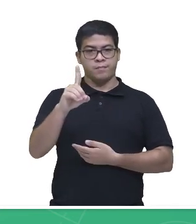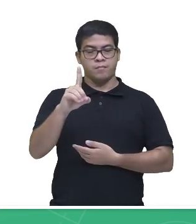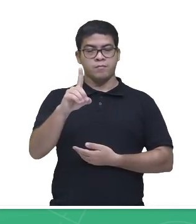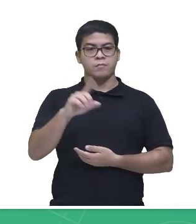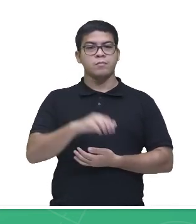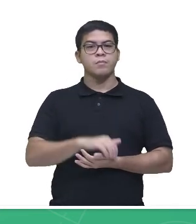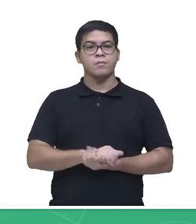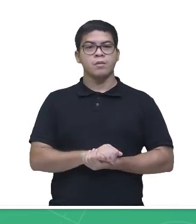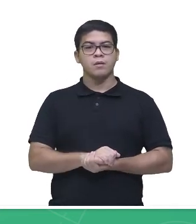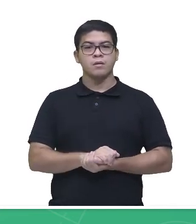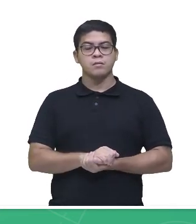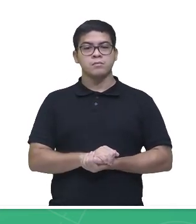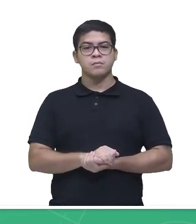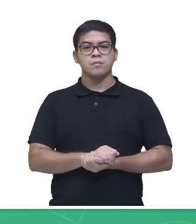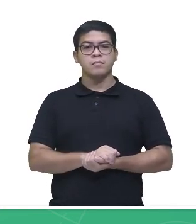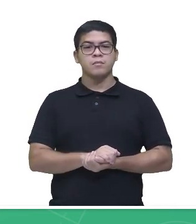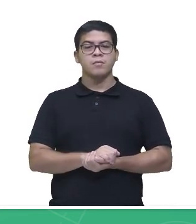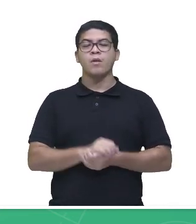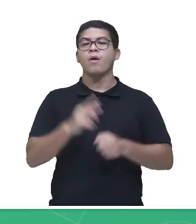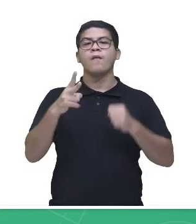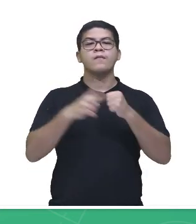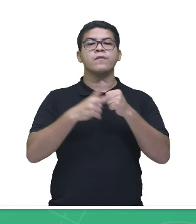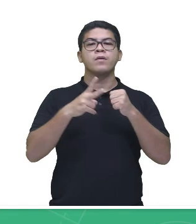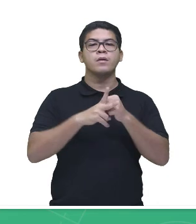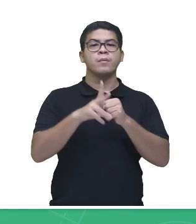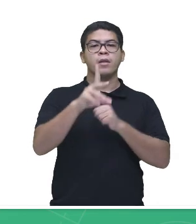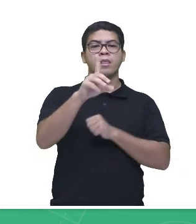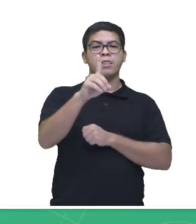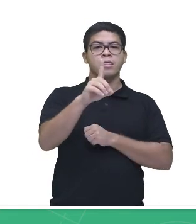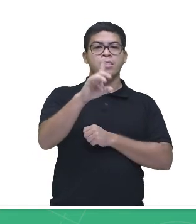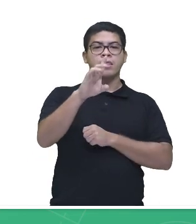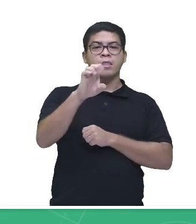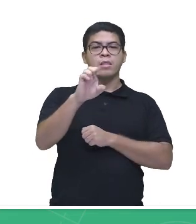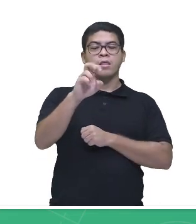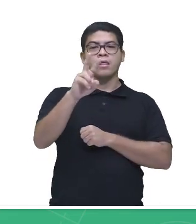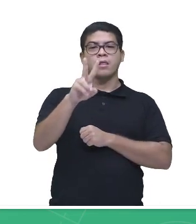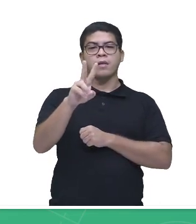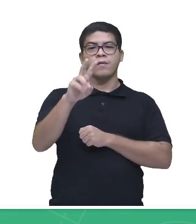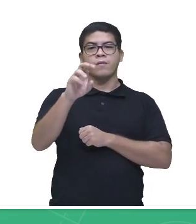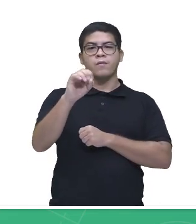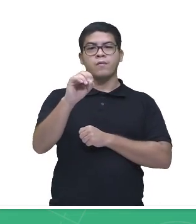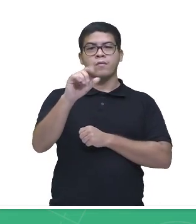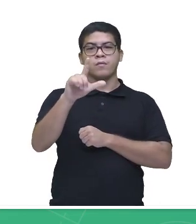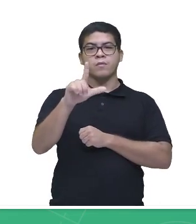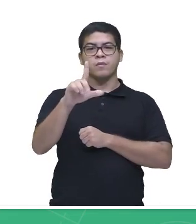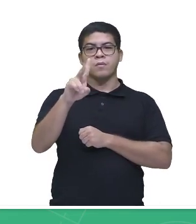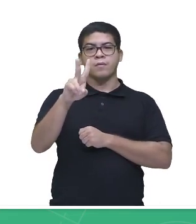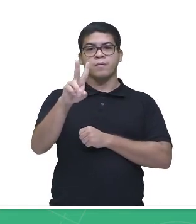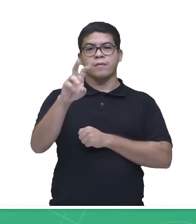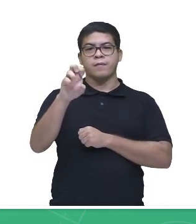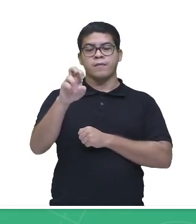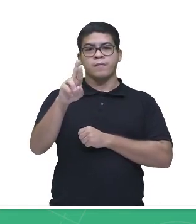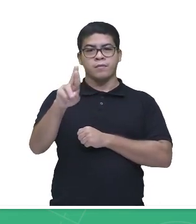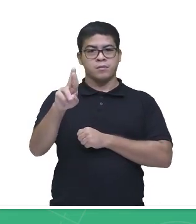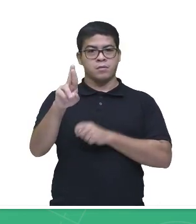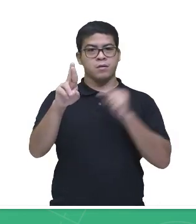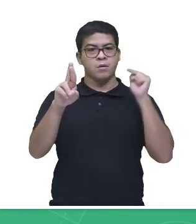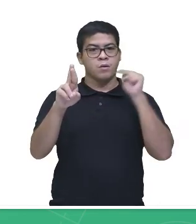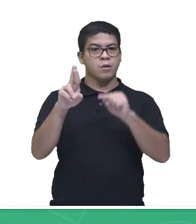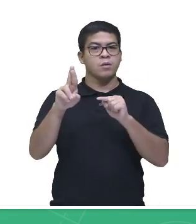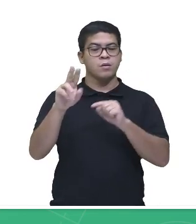Quais são aqui os sujeitos? Salvador e Ana. Eu estou falando Salvador e Ana. Os dois, eles,